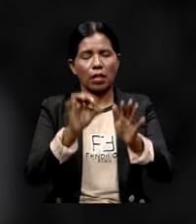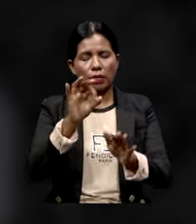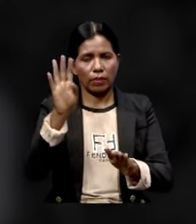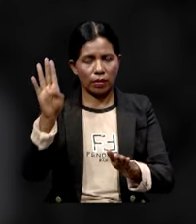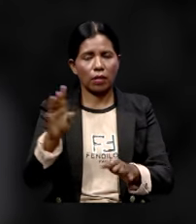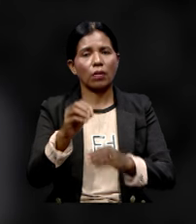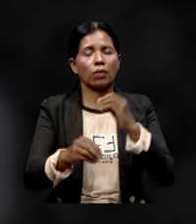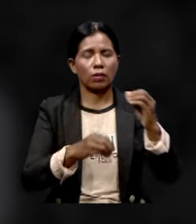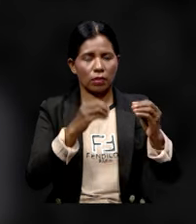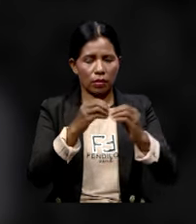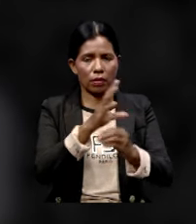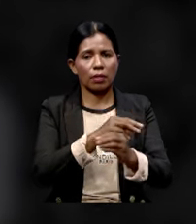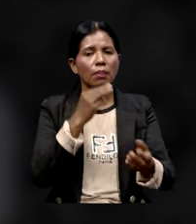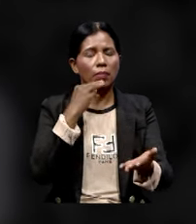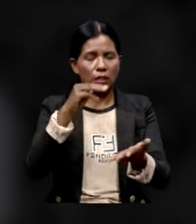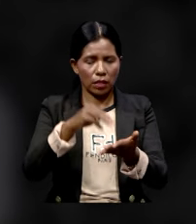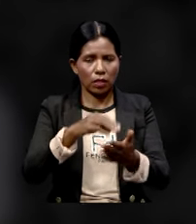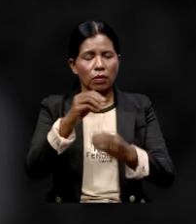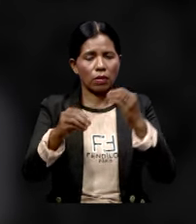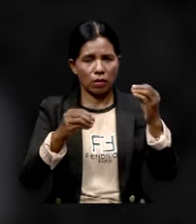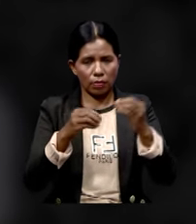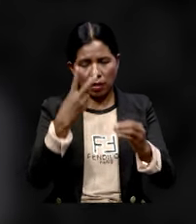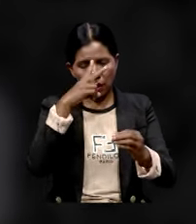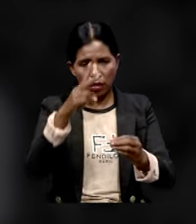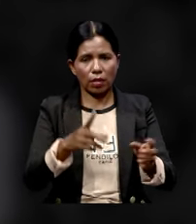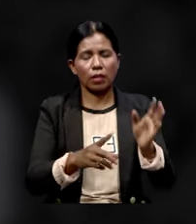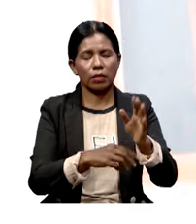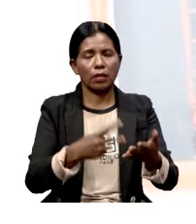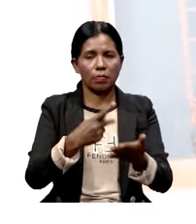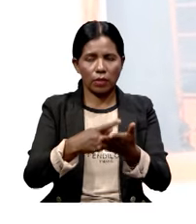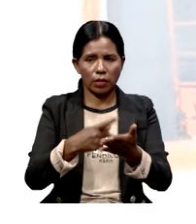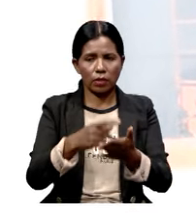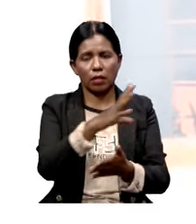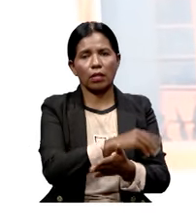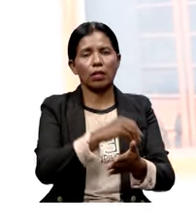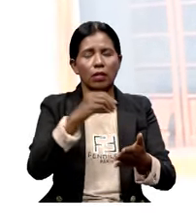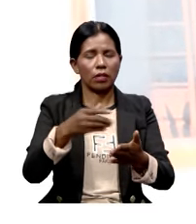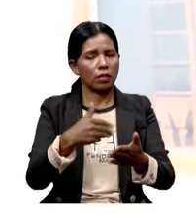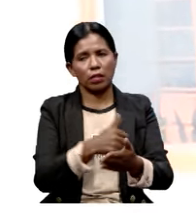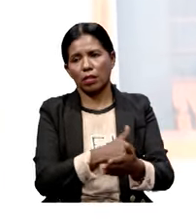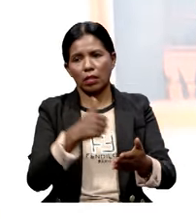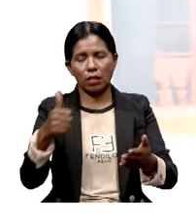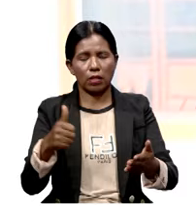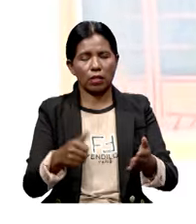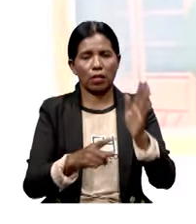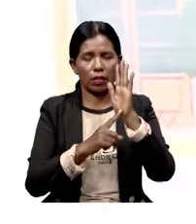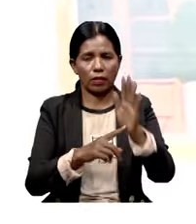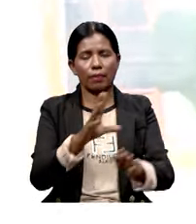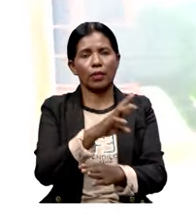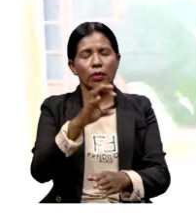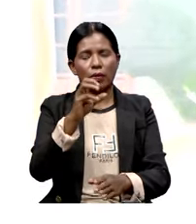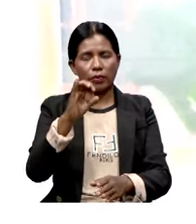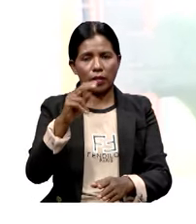social relaciona o mensagem com a adjudicação direita ba projeto irrigação no Selutan nebe sai polêmica. Rufino